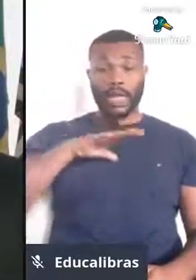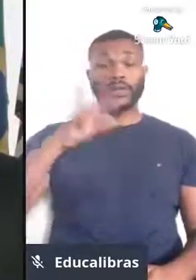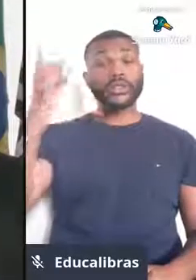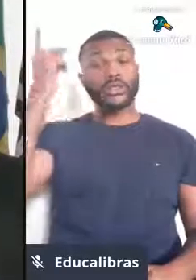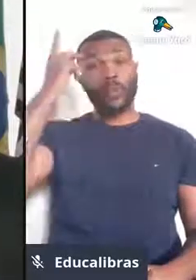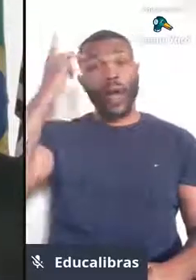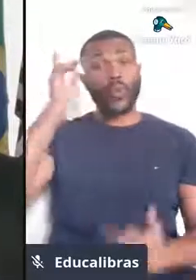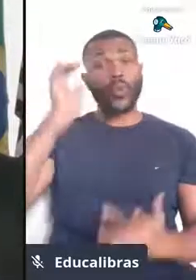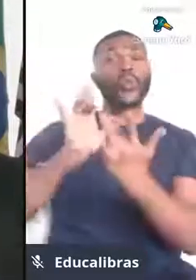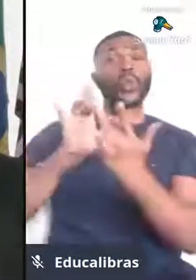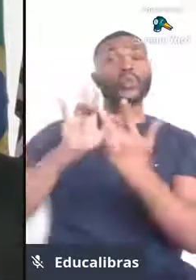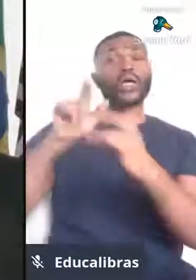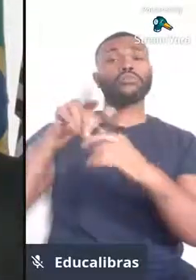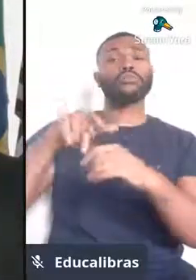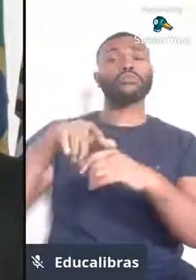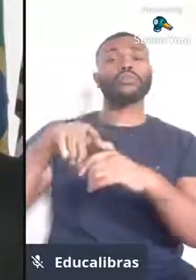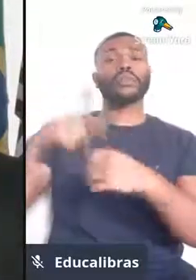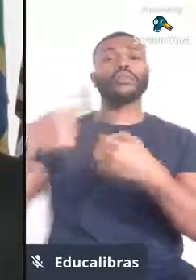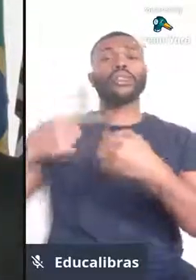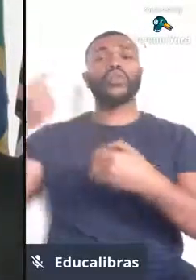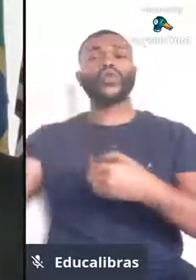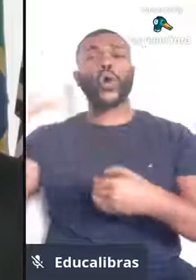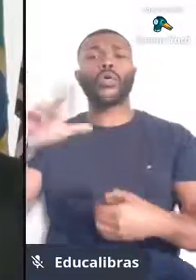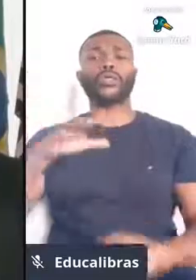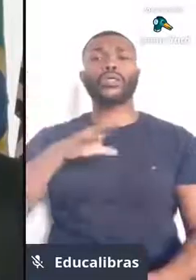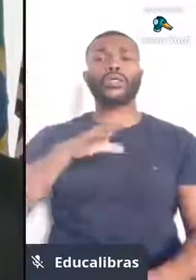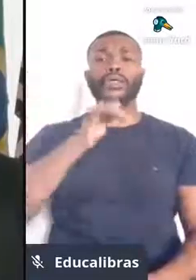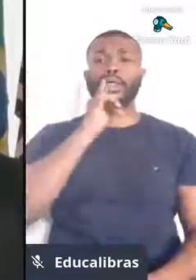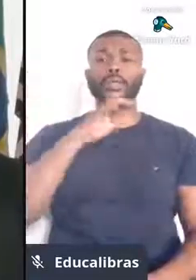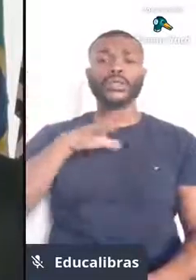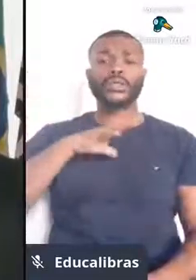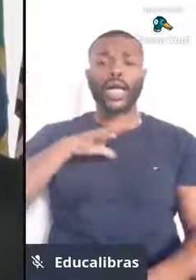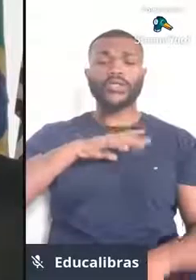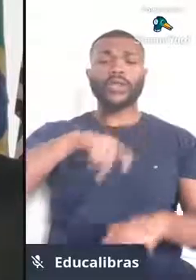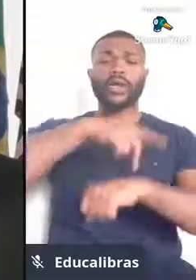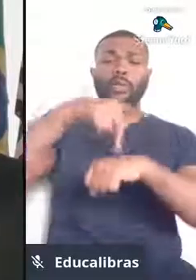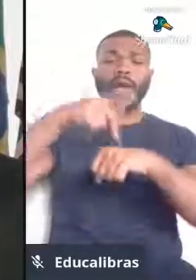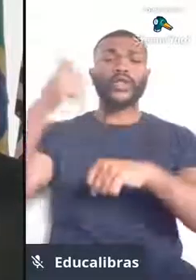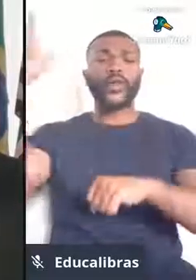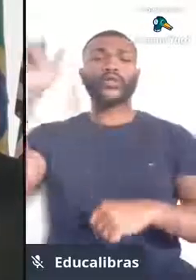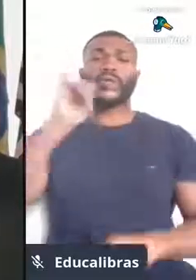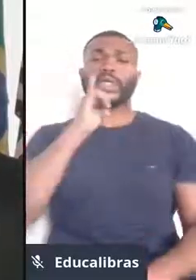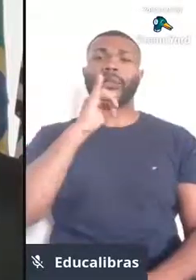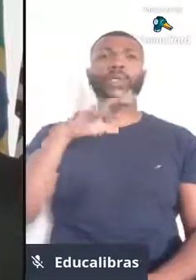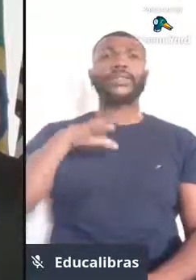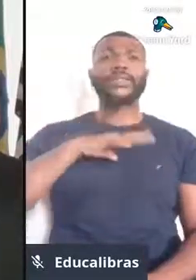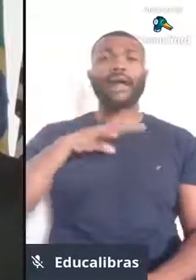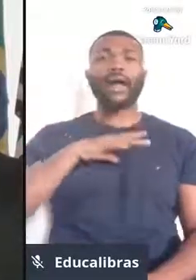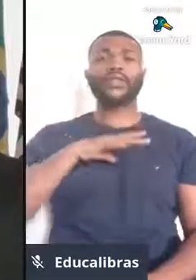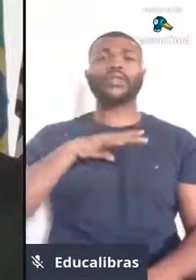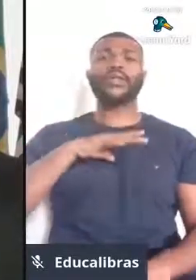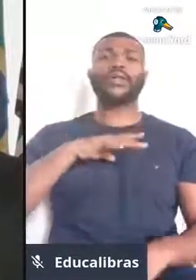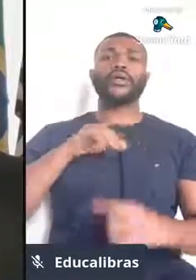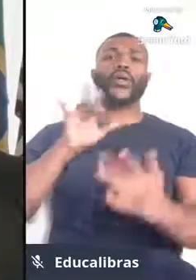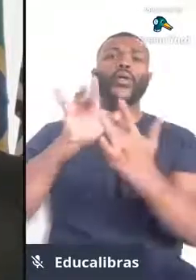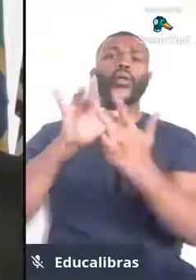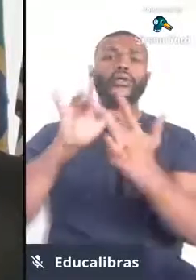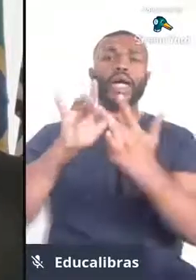país. Então, São Paulo com Paris ou São Paulo com a França, São Paulo com Xangai, São Paulo com a